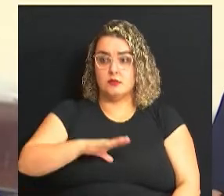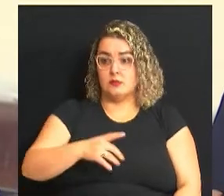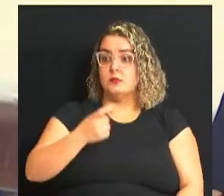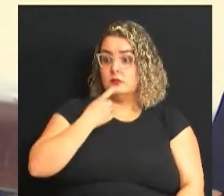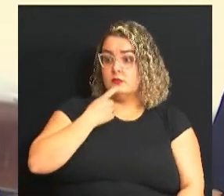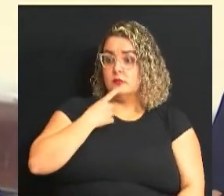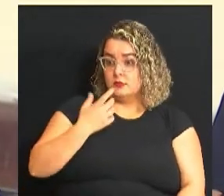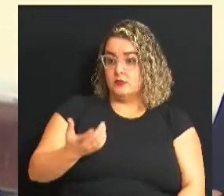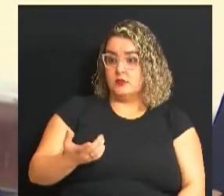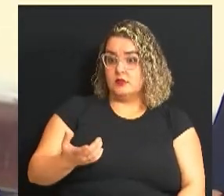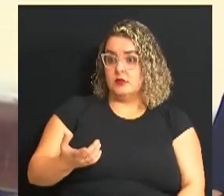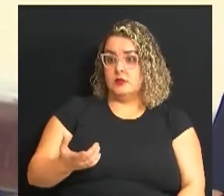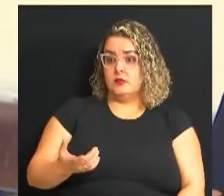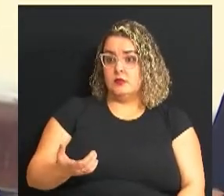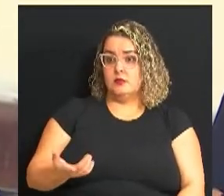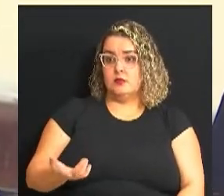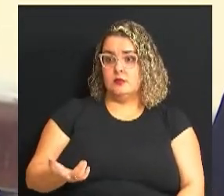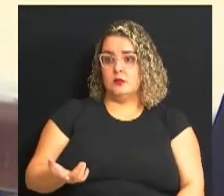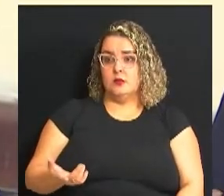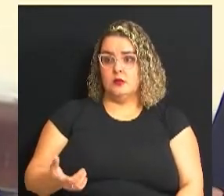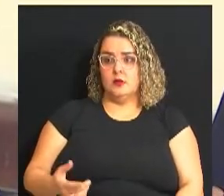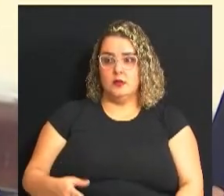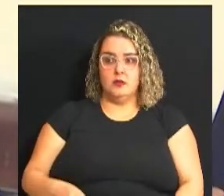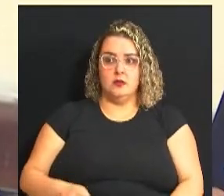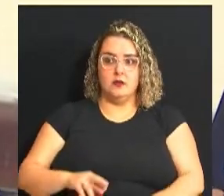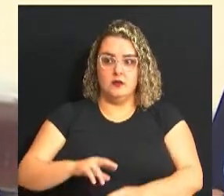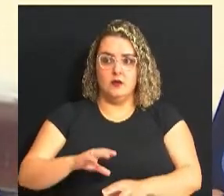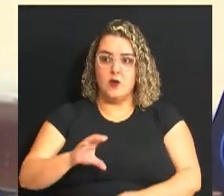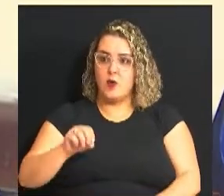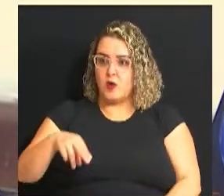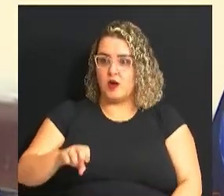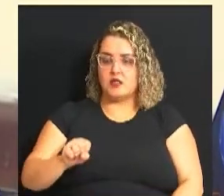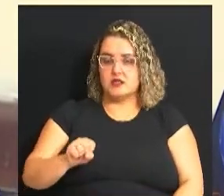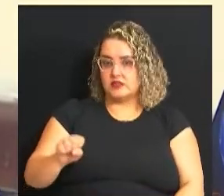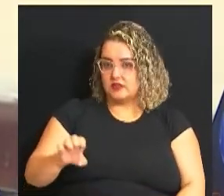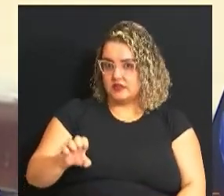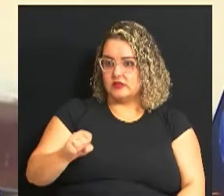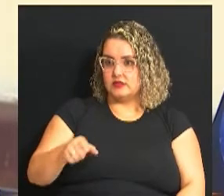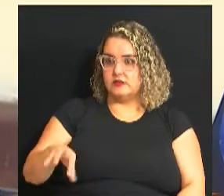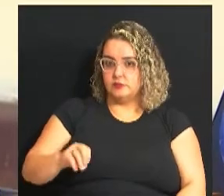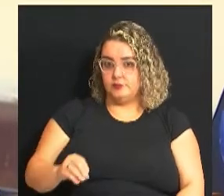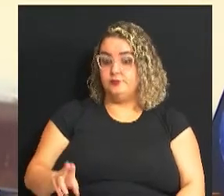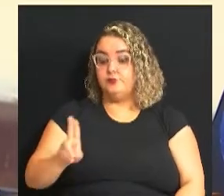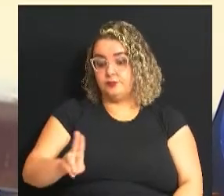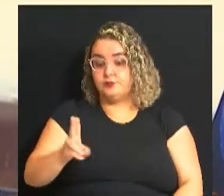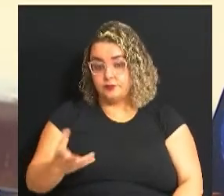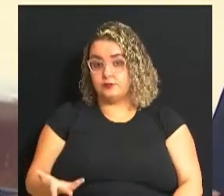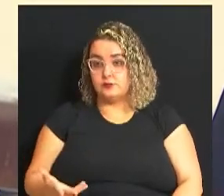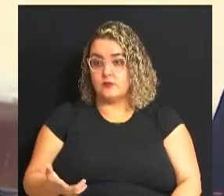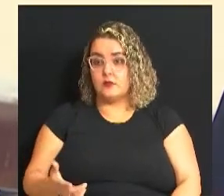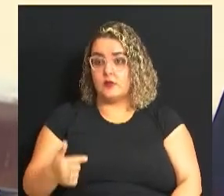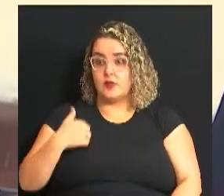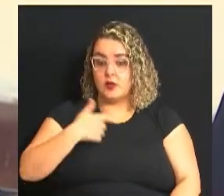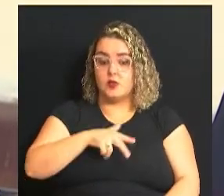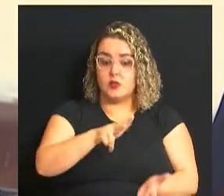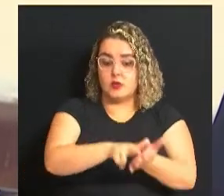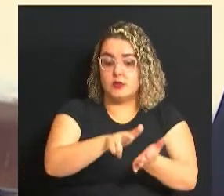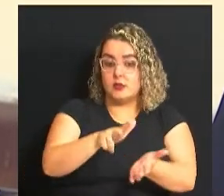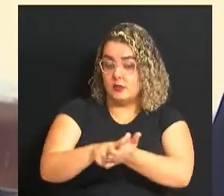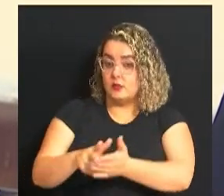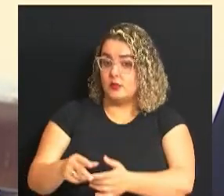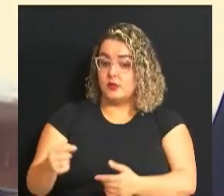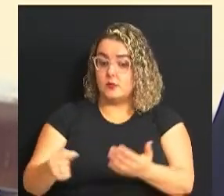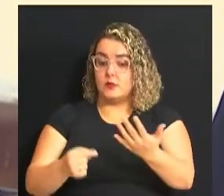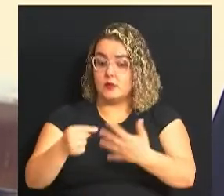Especialmente a legitimação, a concessão de direito real de uso. Então, a gente está disciplinando essas situações que